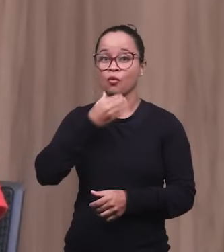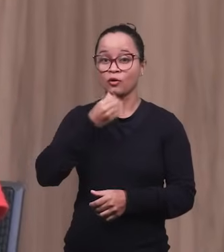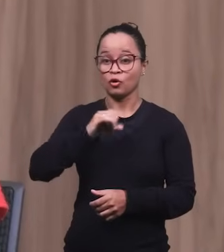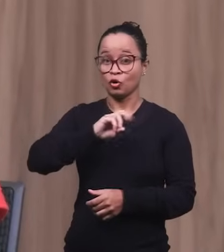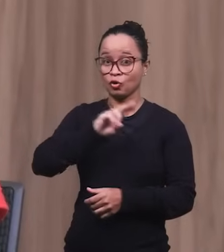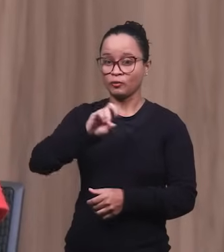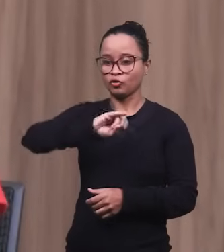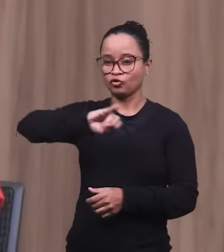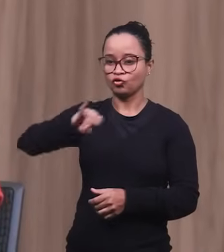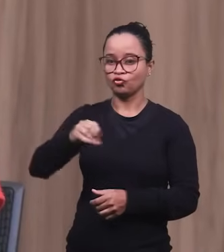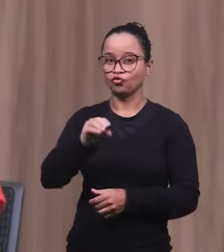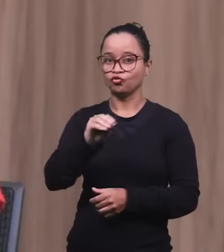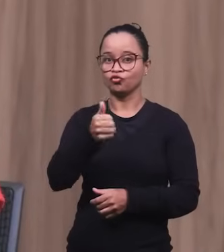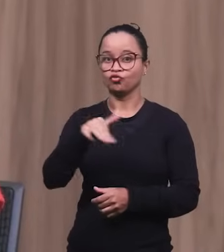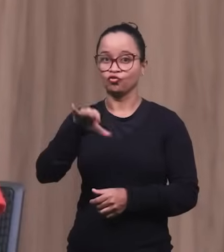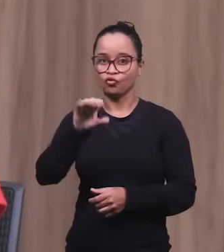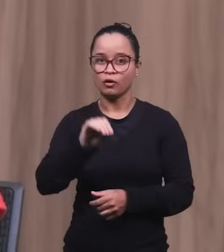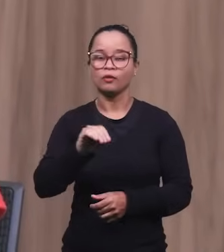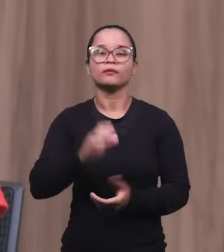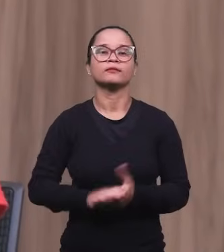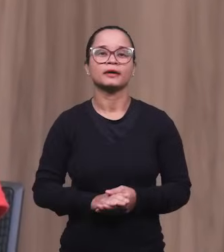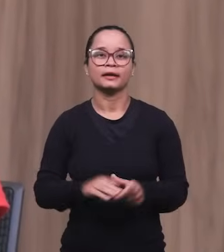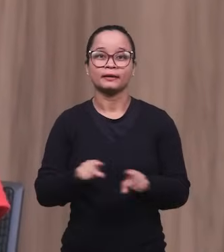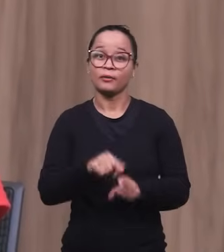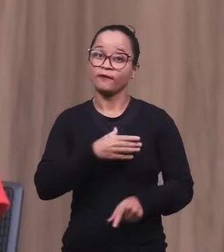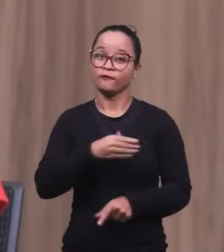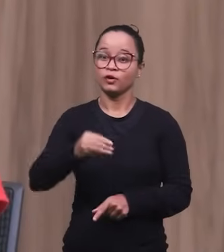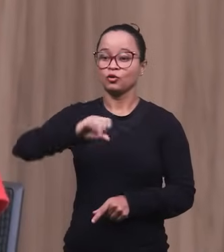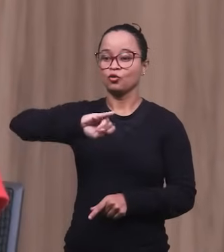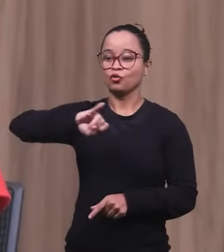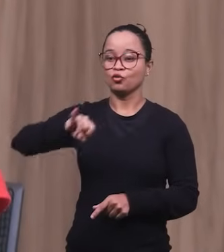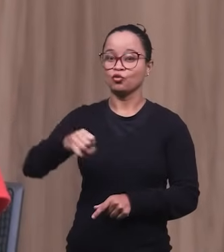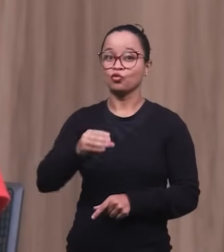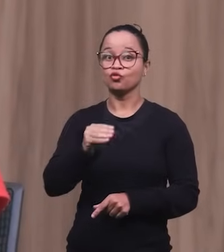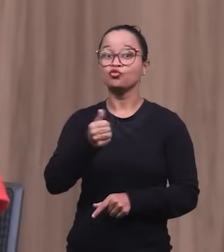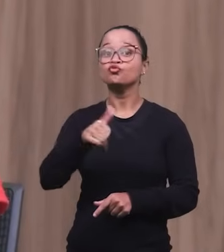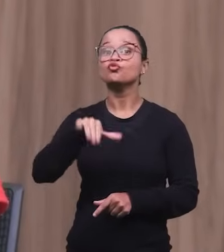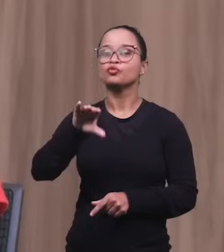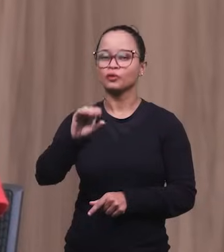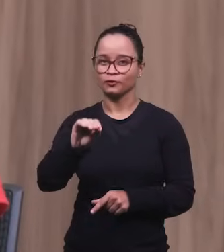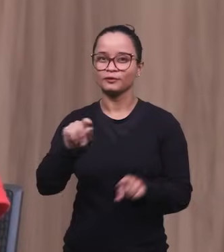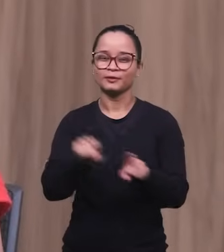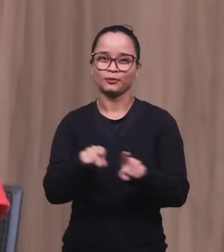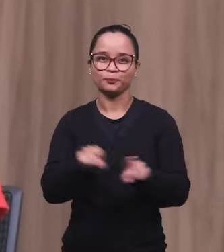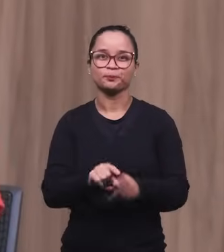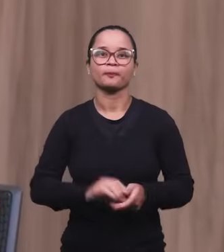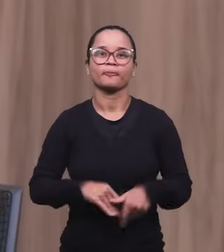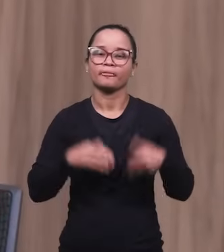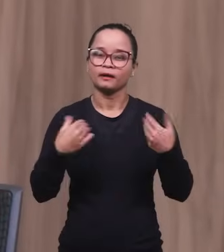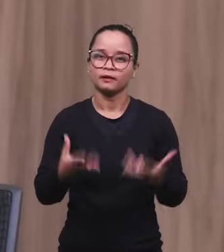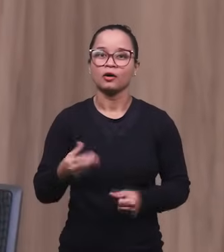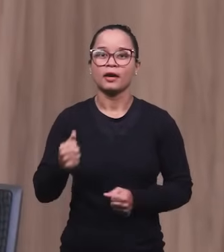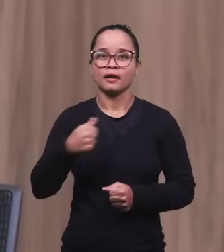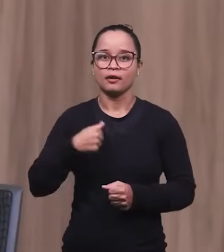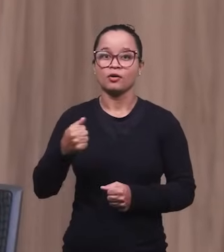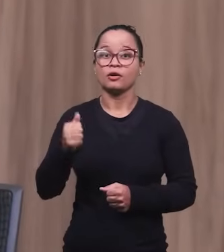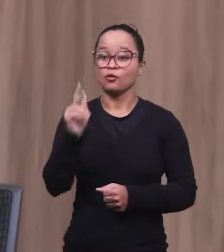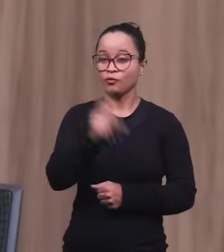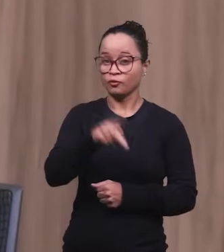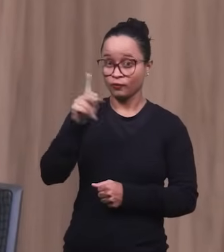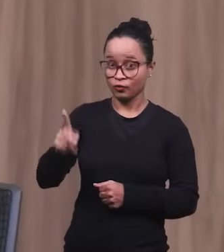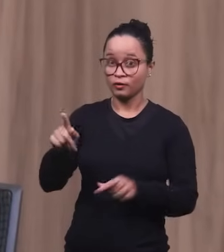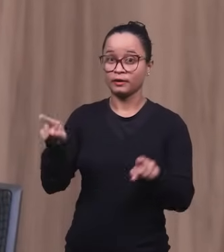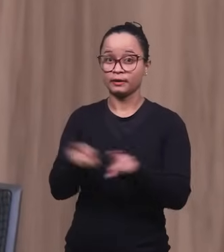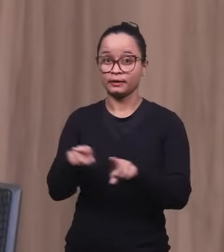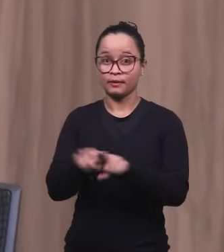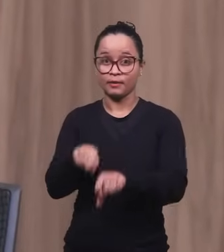João Miguel, que é o nosso presente precioso. E eu trabalho como professora. No meu trabalho, secular, eu sou professora